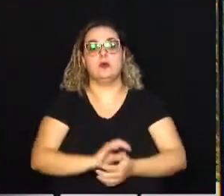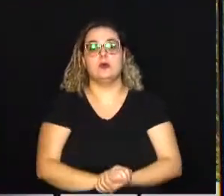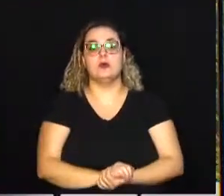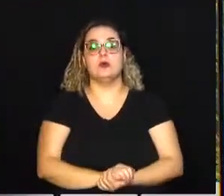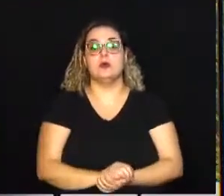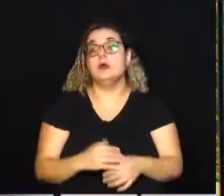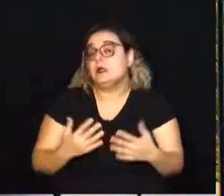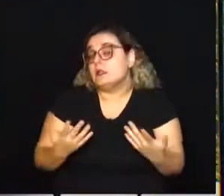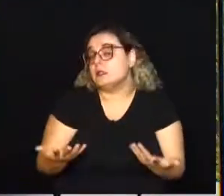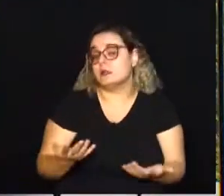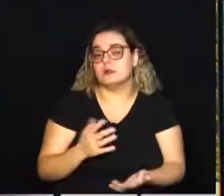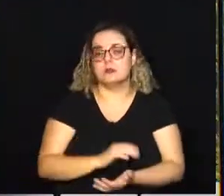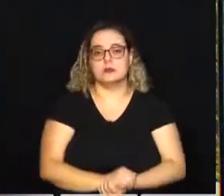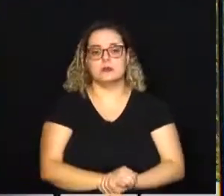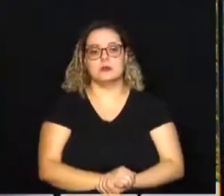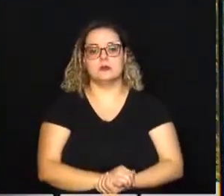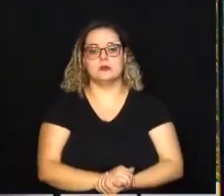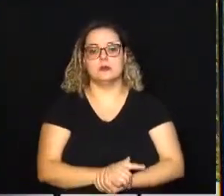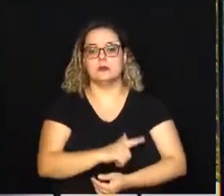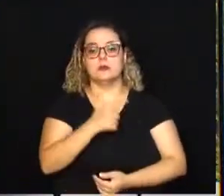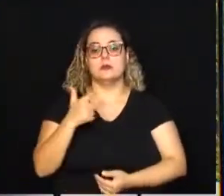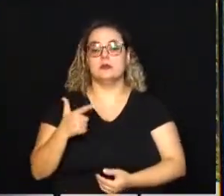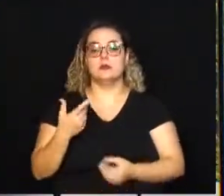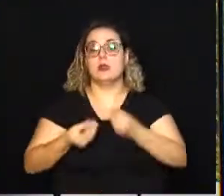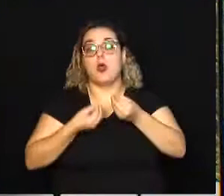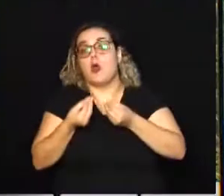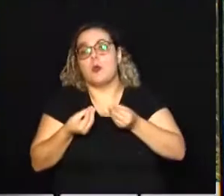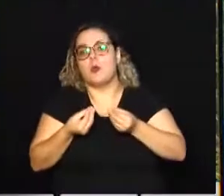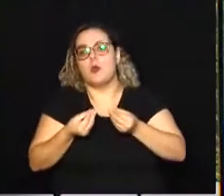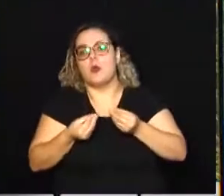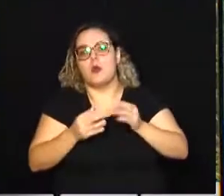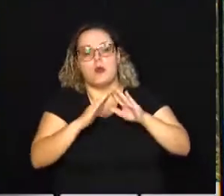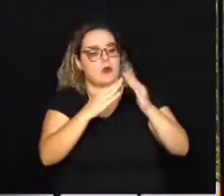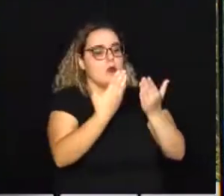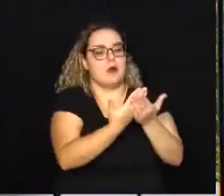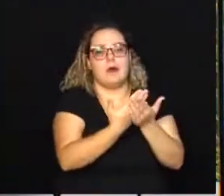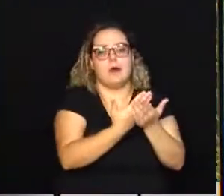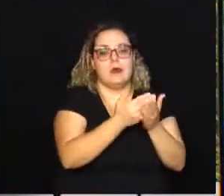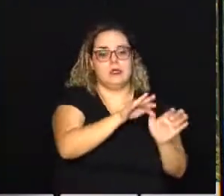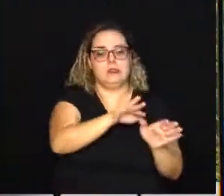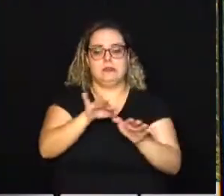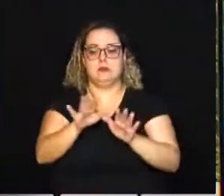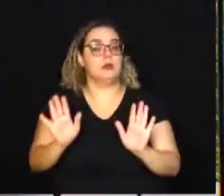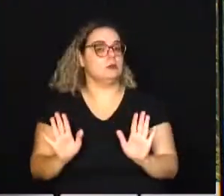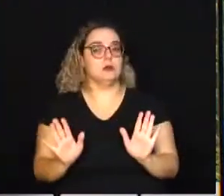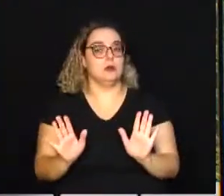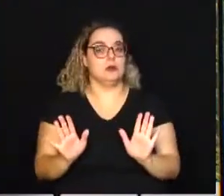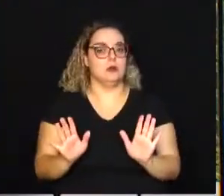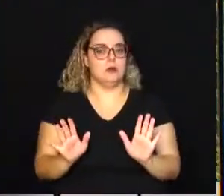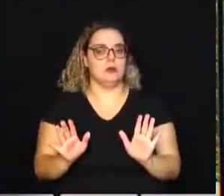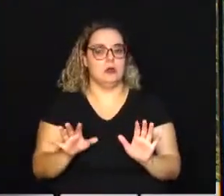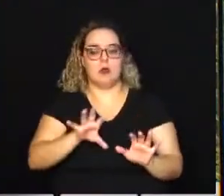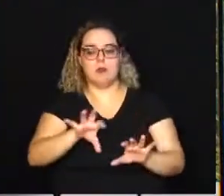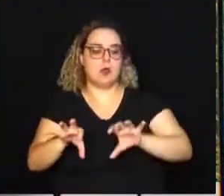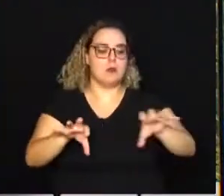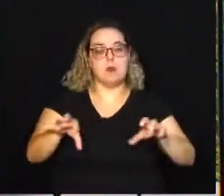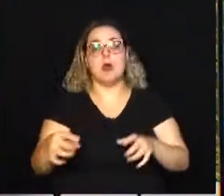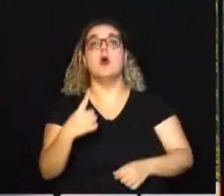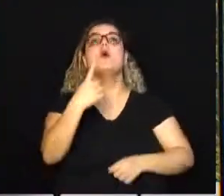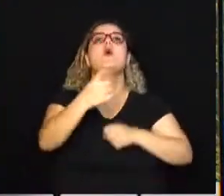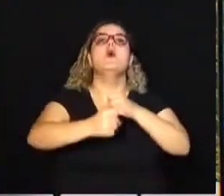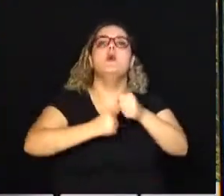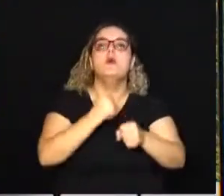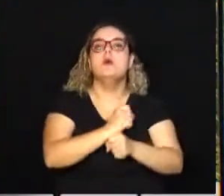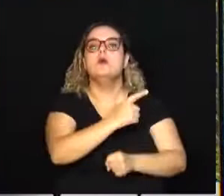Então, é isso. Então, não dá para você falar da escola como algo isolado. Né? Nós já estamos há um ano sem aula. Tem gente que fala assim,